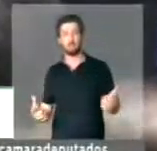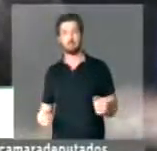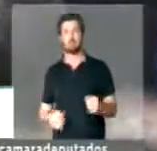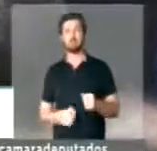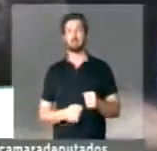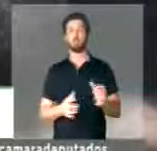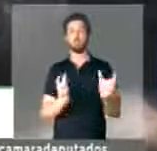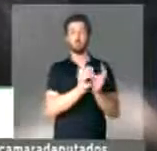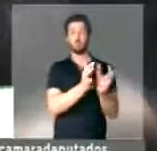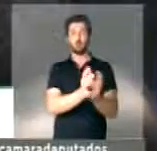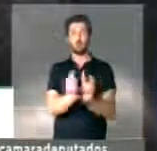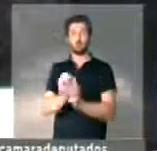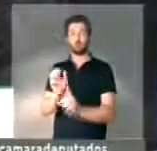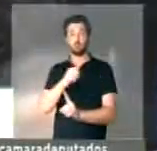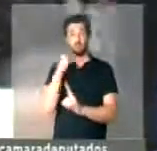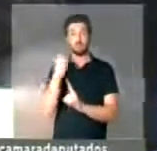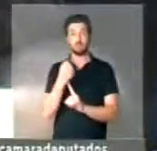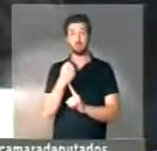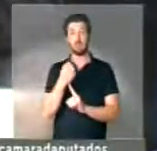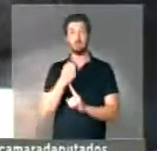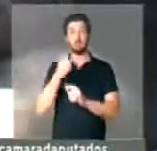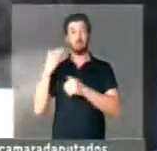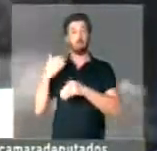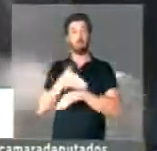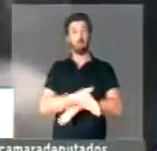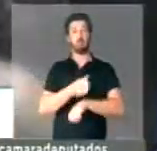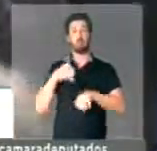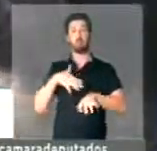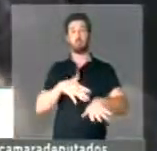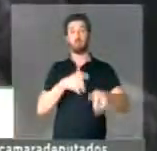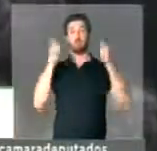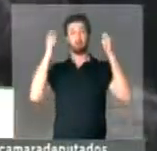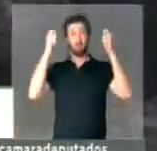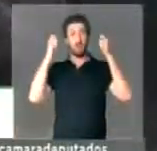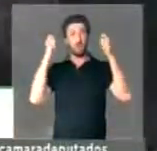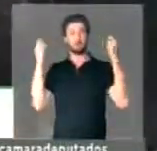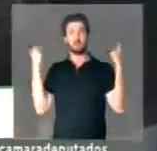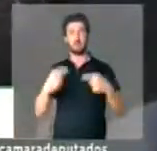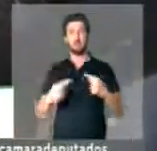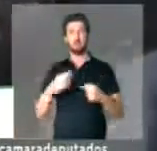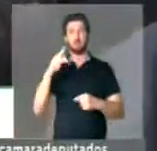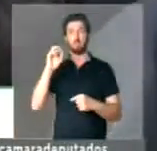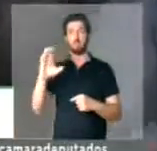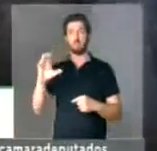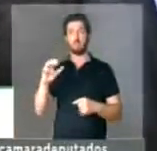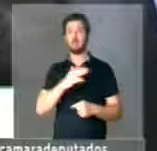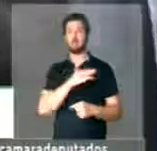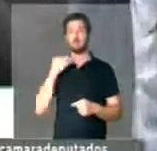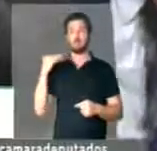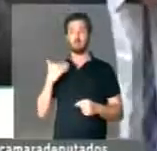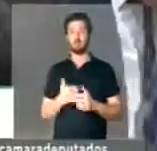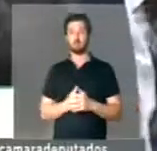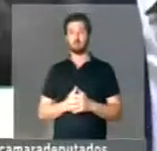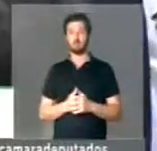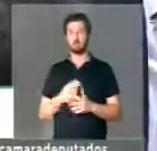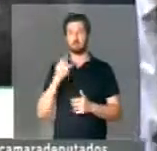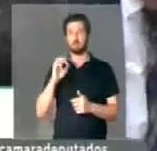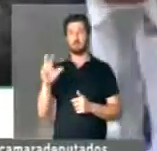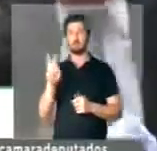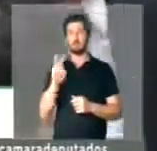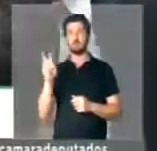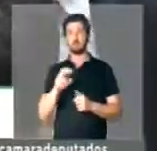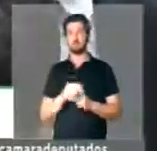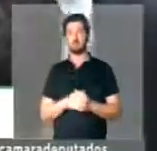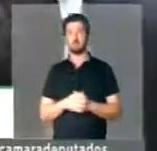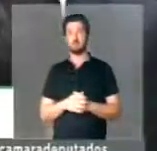os segmentos sociais que vão para as ruas protestar contra a PEC da morte 55